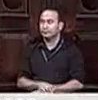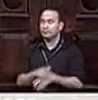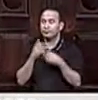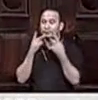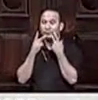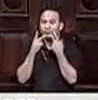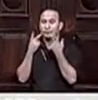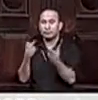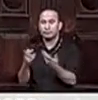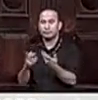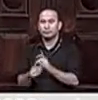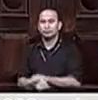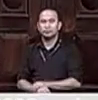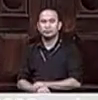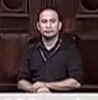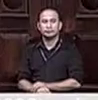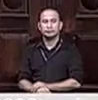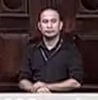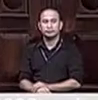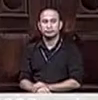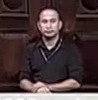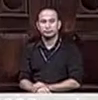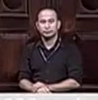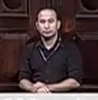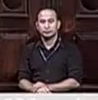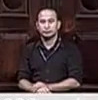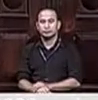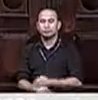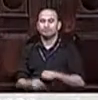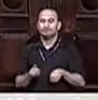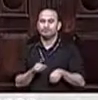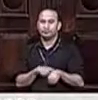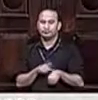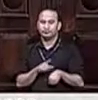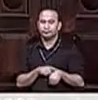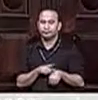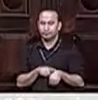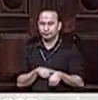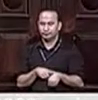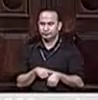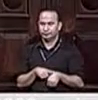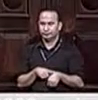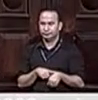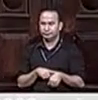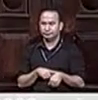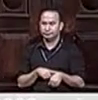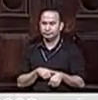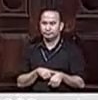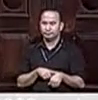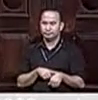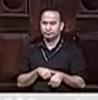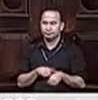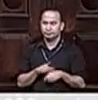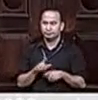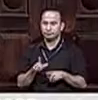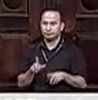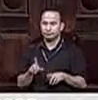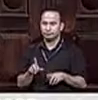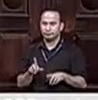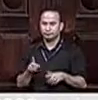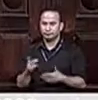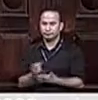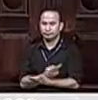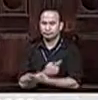disse que o prazo, como prevê o regimento, é de